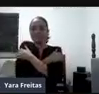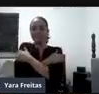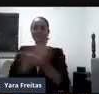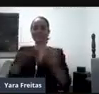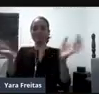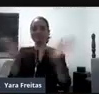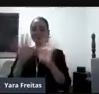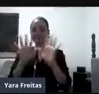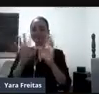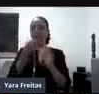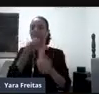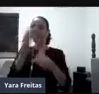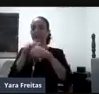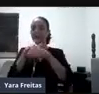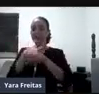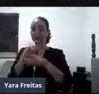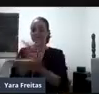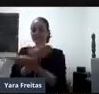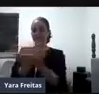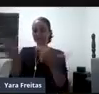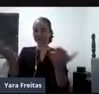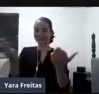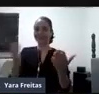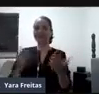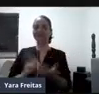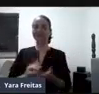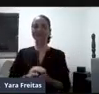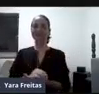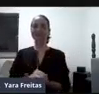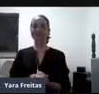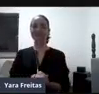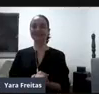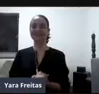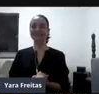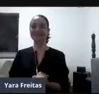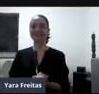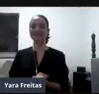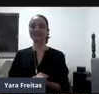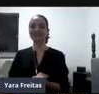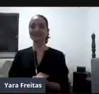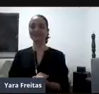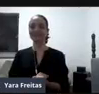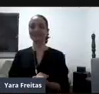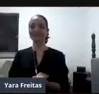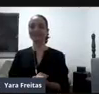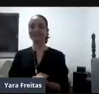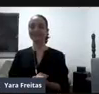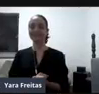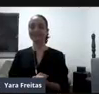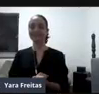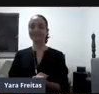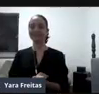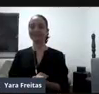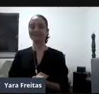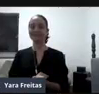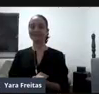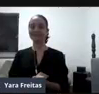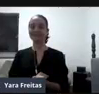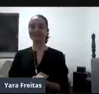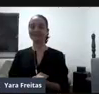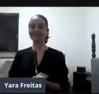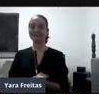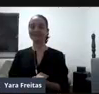tchau. Boa noite. Bom, resolvemos. Do jeito que deu.